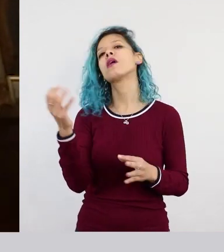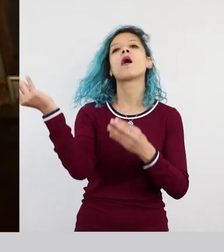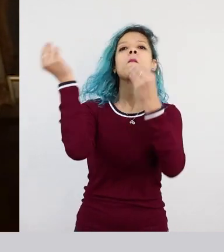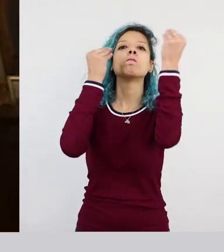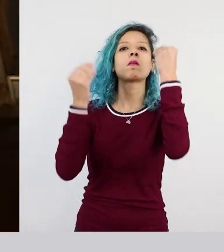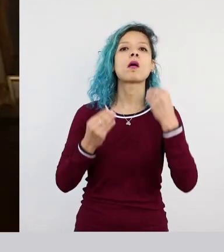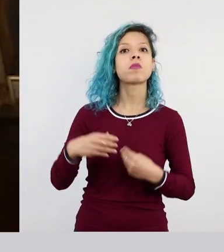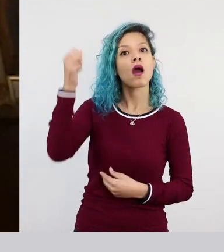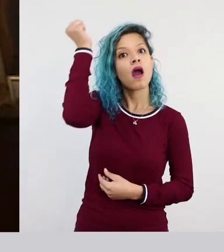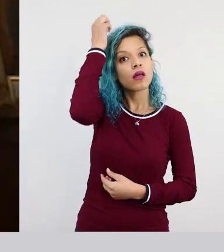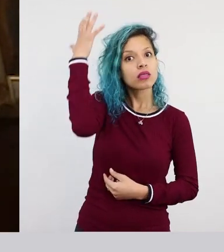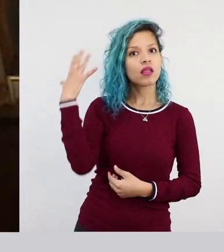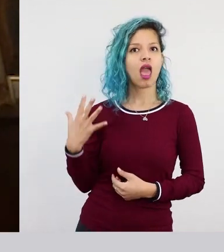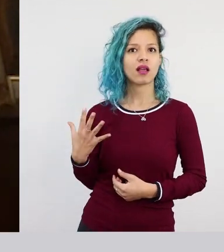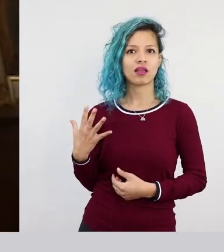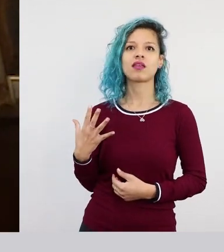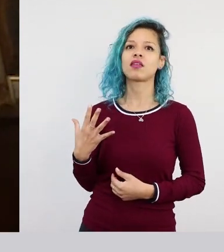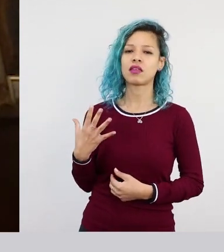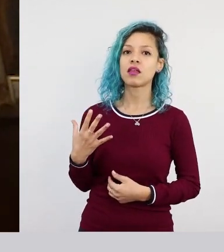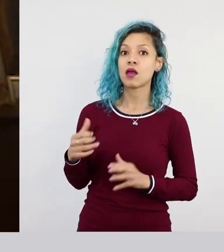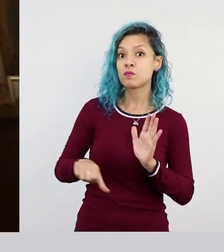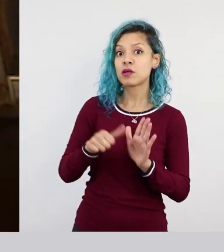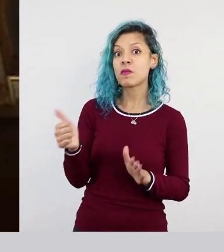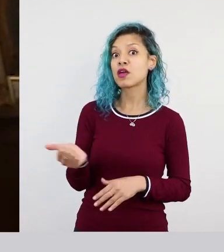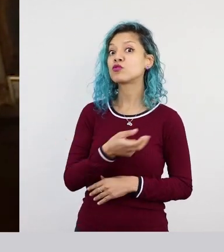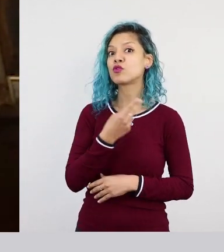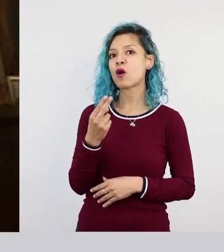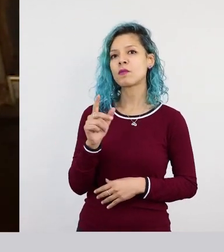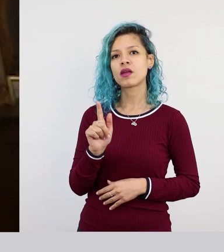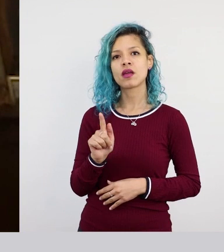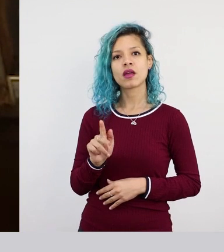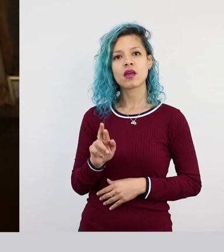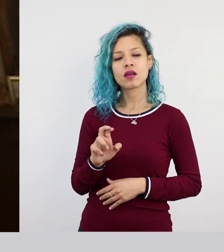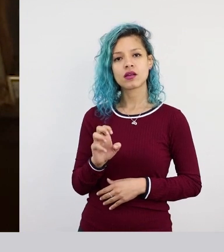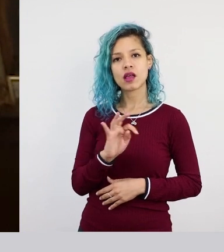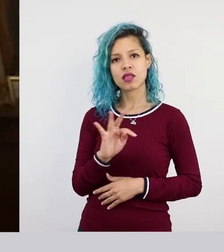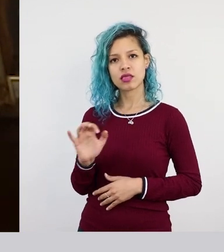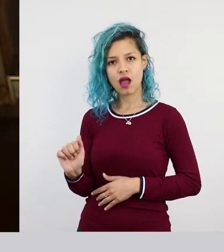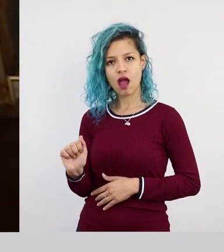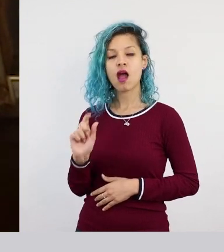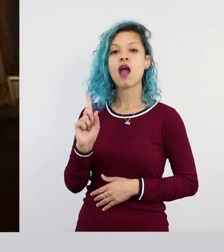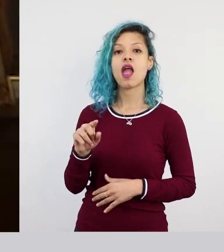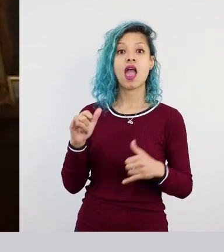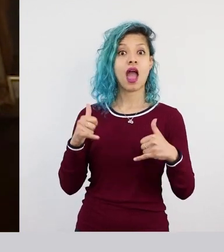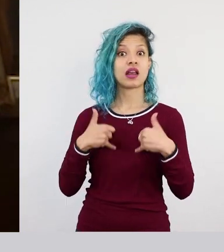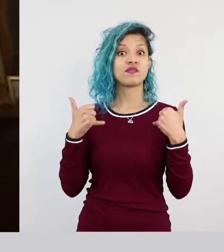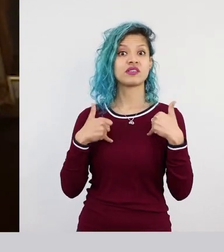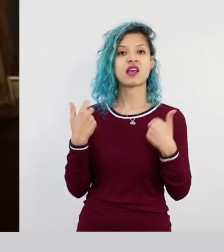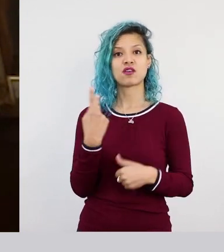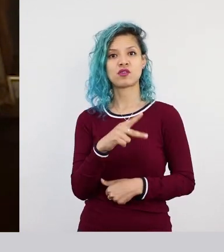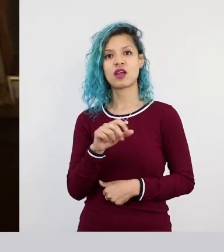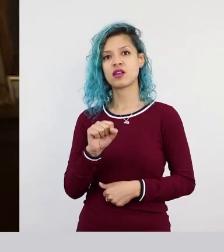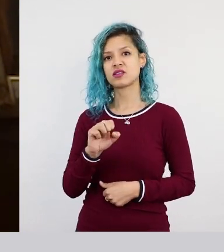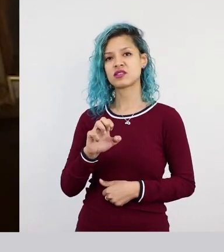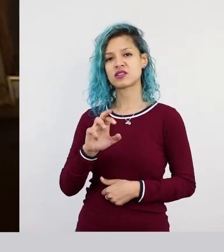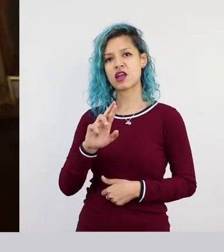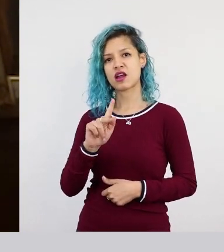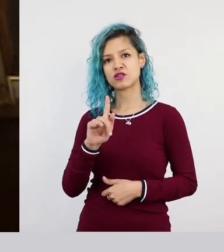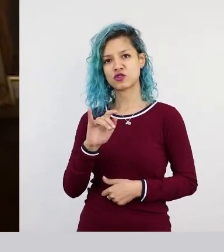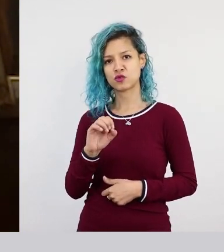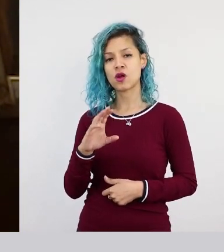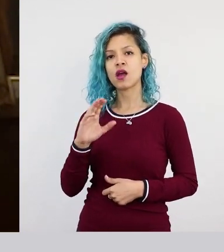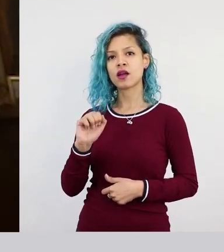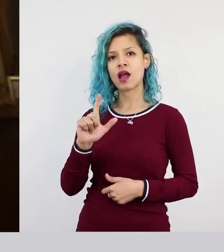quando eu me montei pela primeira vez, né? A primeira montagem que eu fiz, eu me chamava Greta, que foi na festa de aniversário do Sérgio